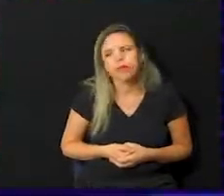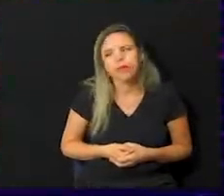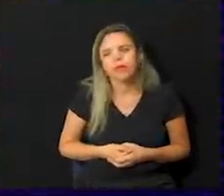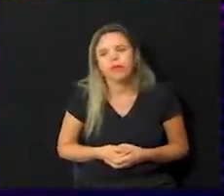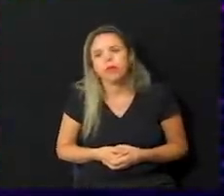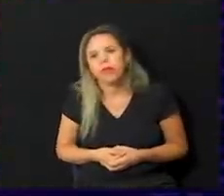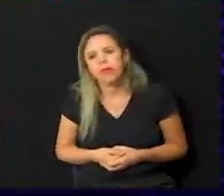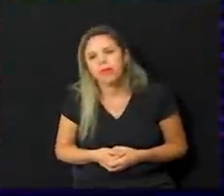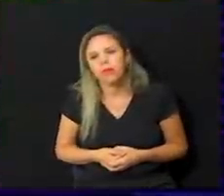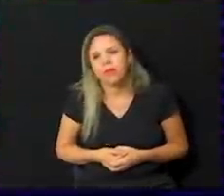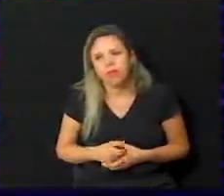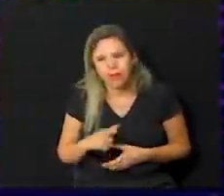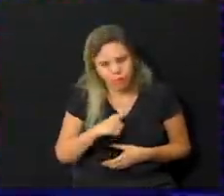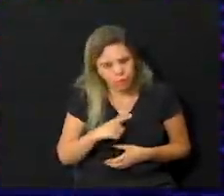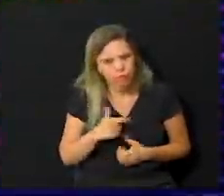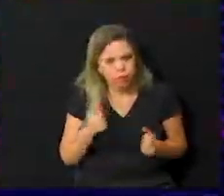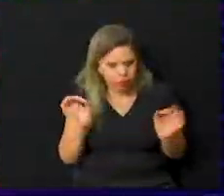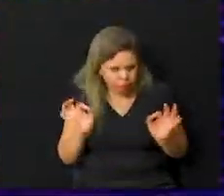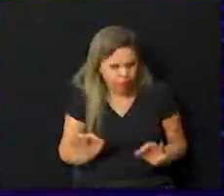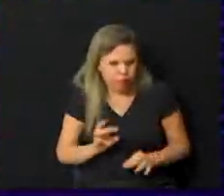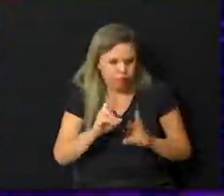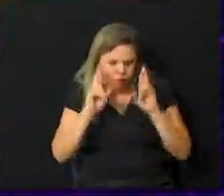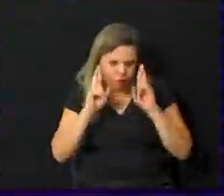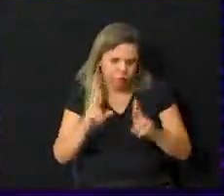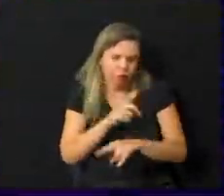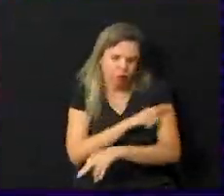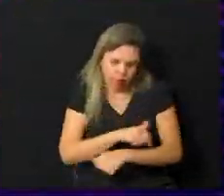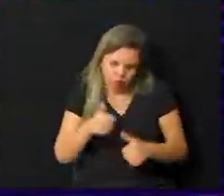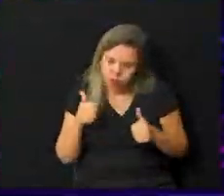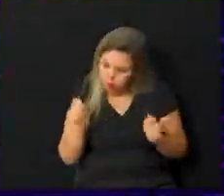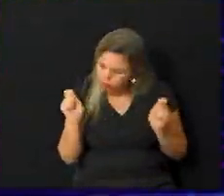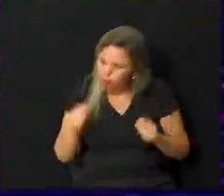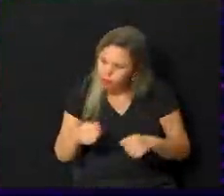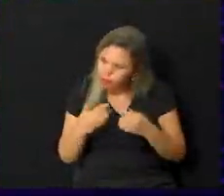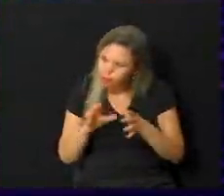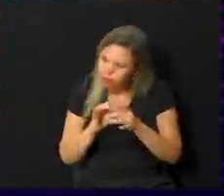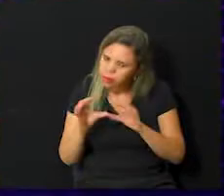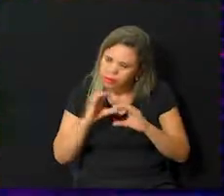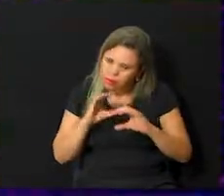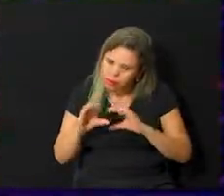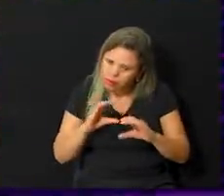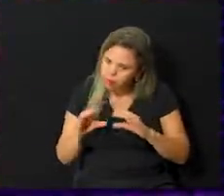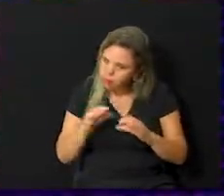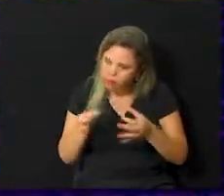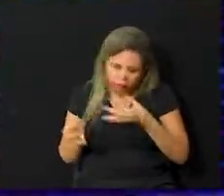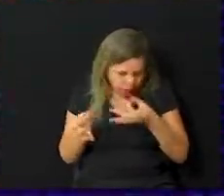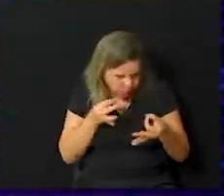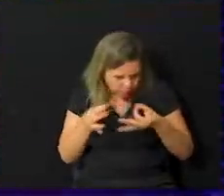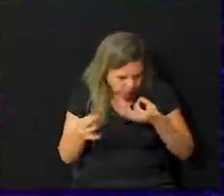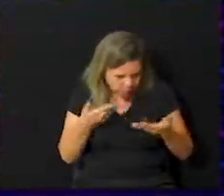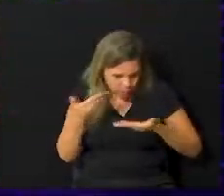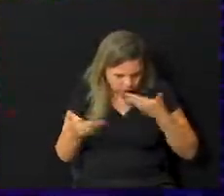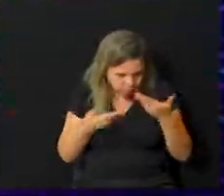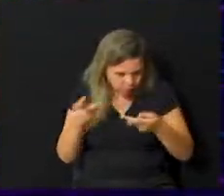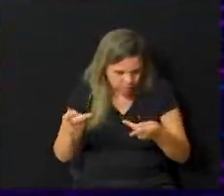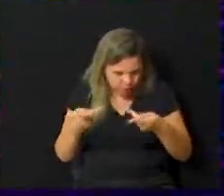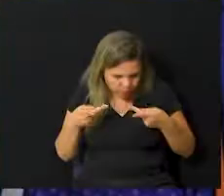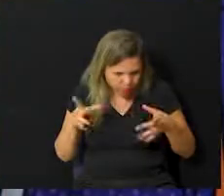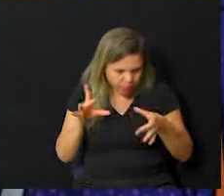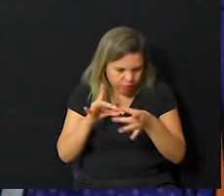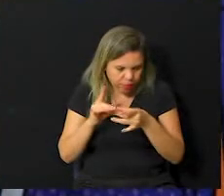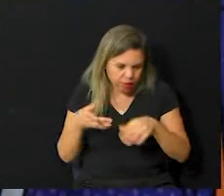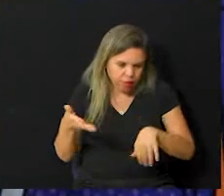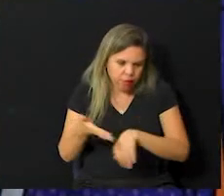mas desde que haja com educação e bastante respeito, eu estou sempre aberta para receber críticas, convites